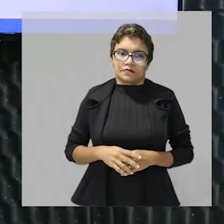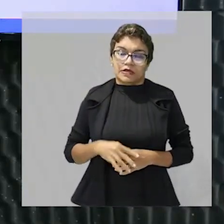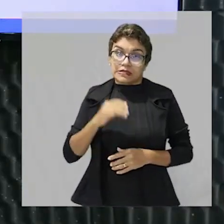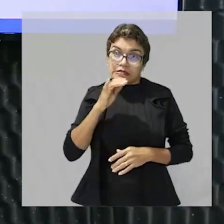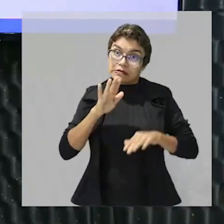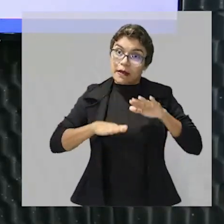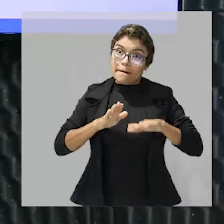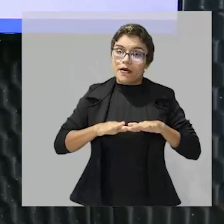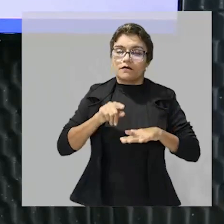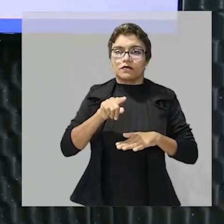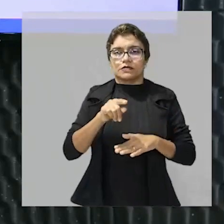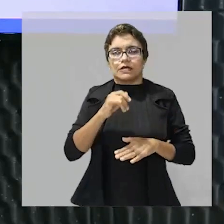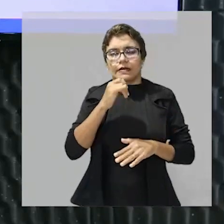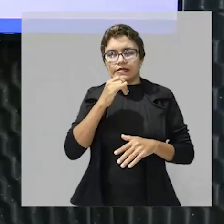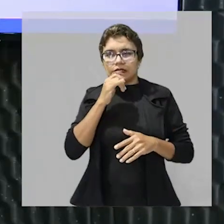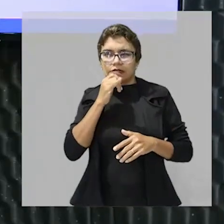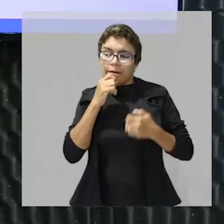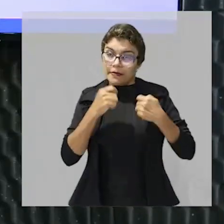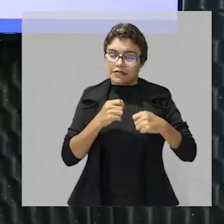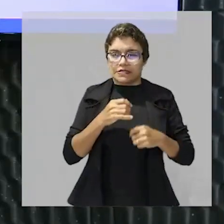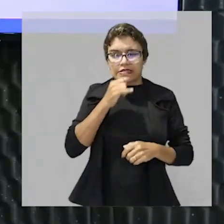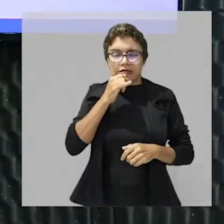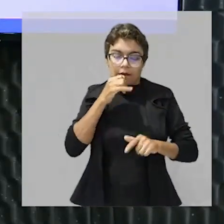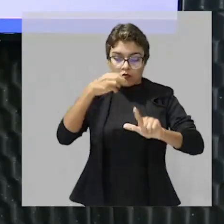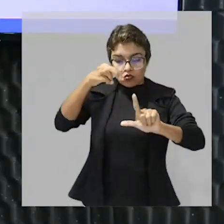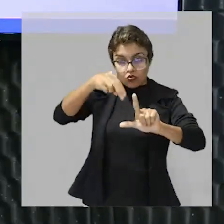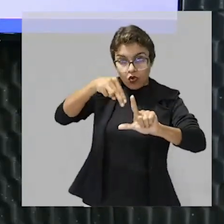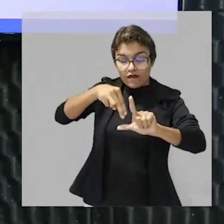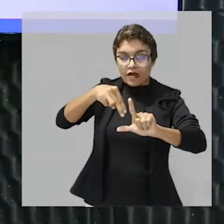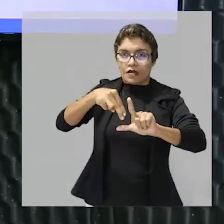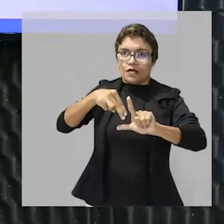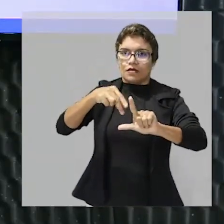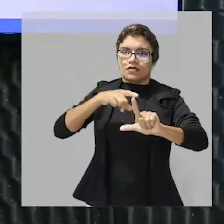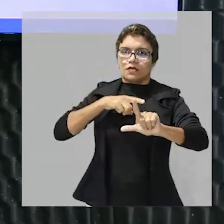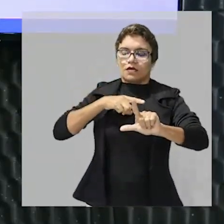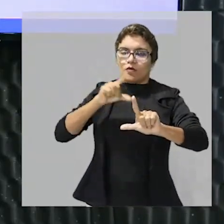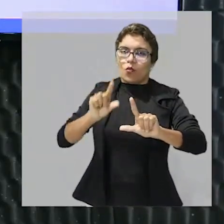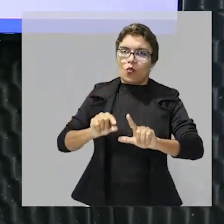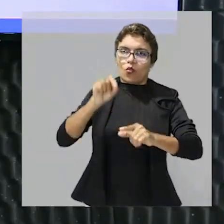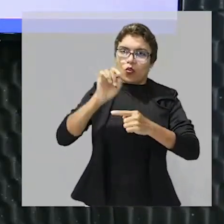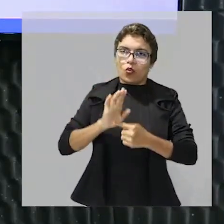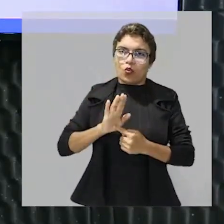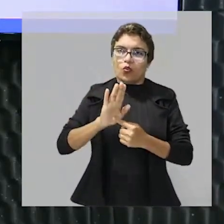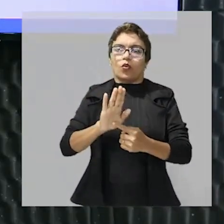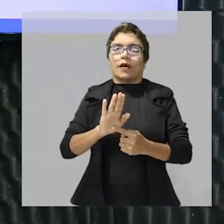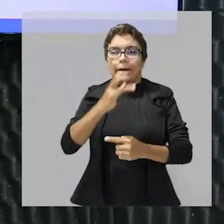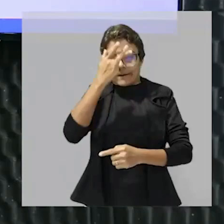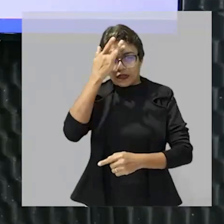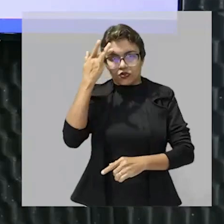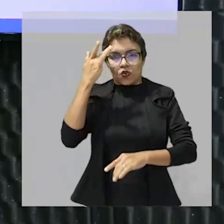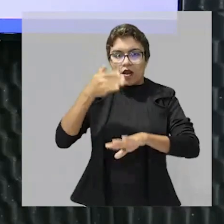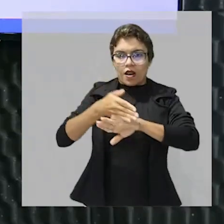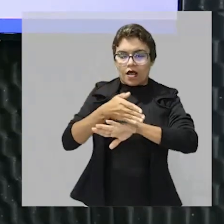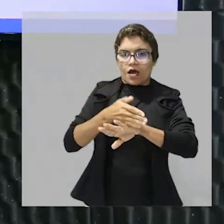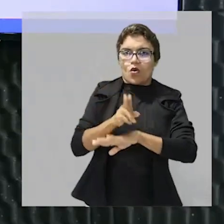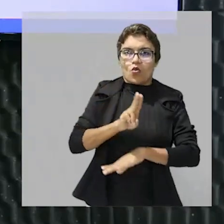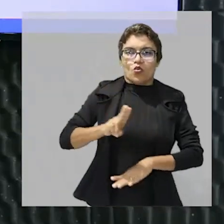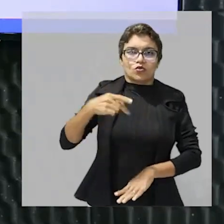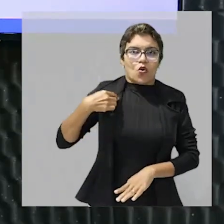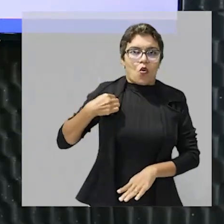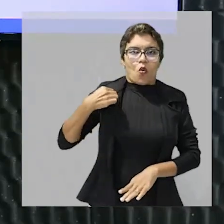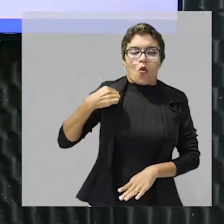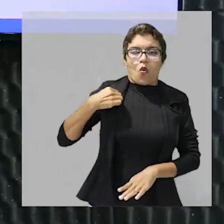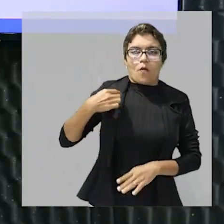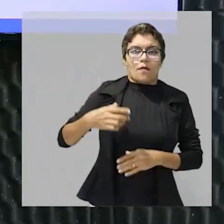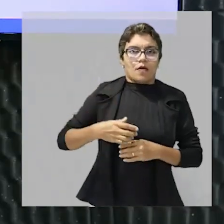por acaso eu tenho uma novela que tem um destaque enorme e as pessoas nesta novela usam roupas